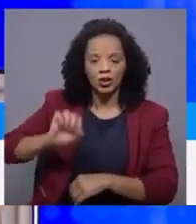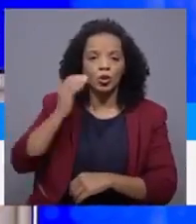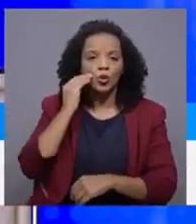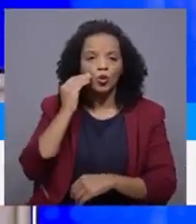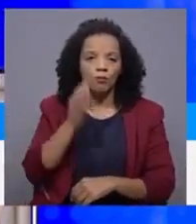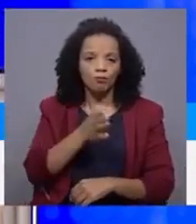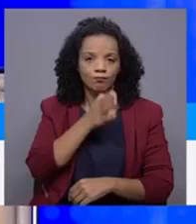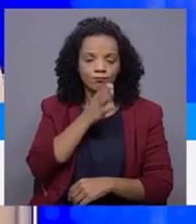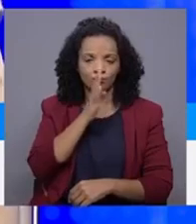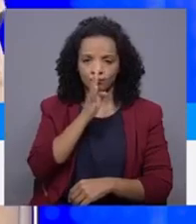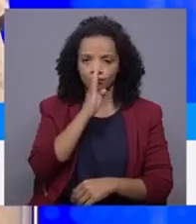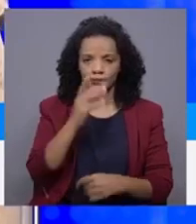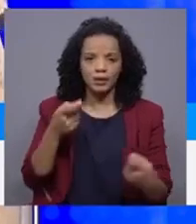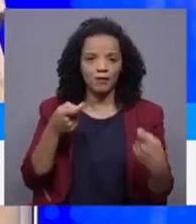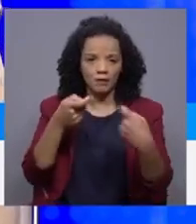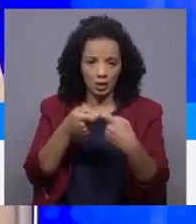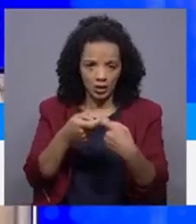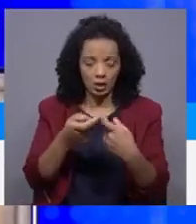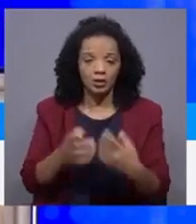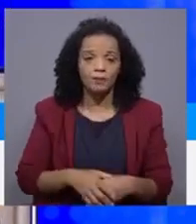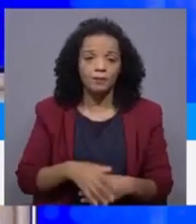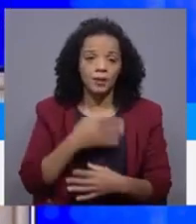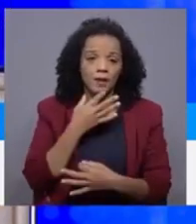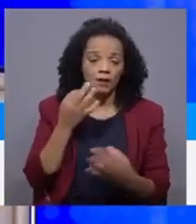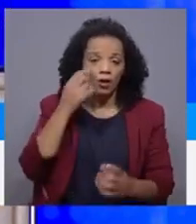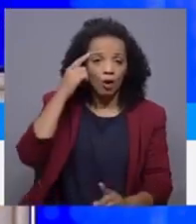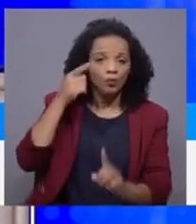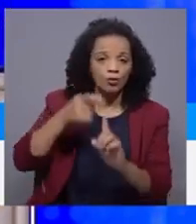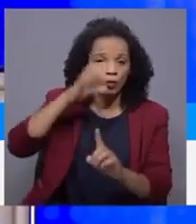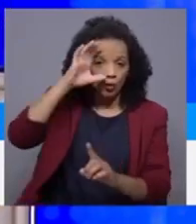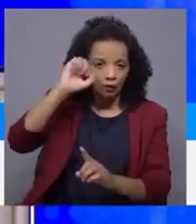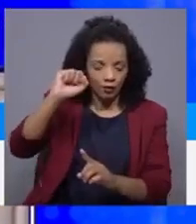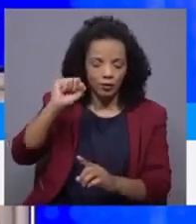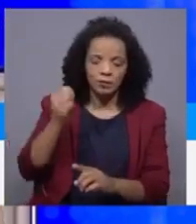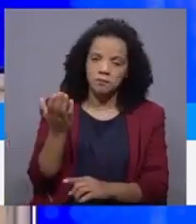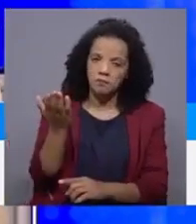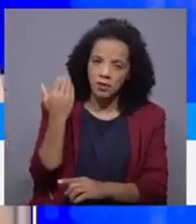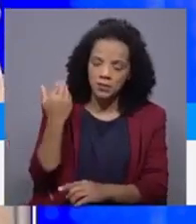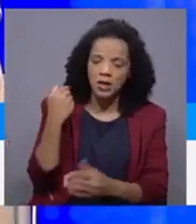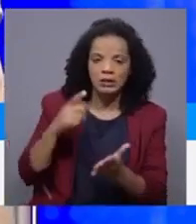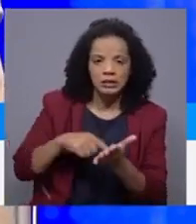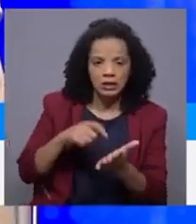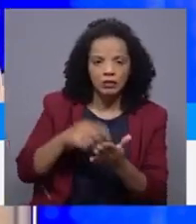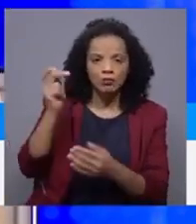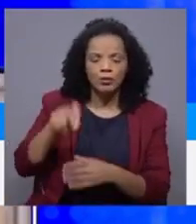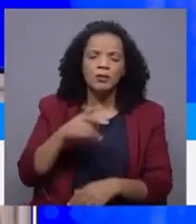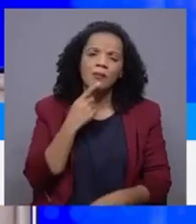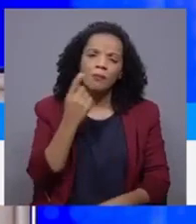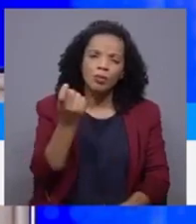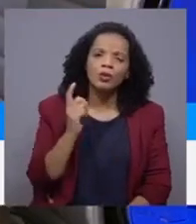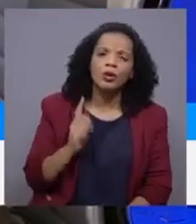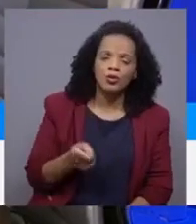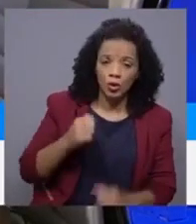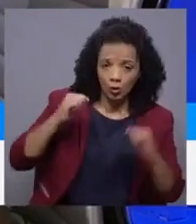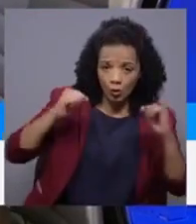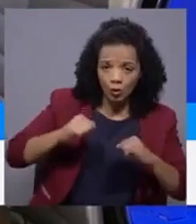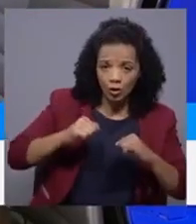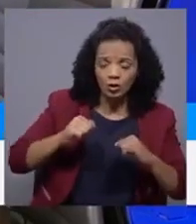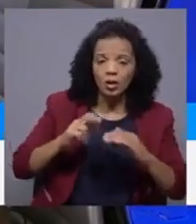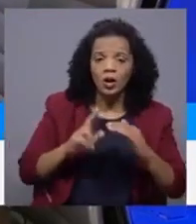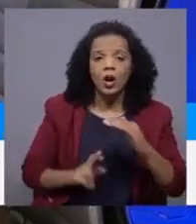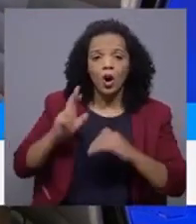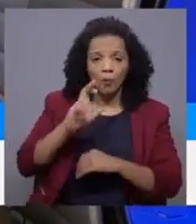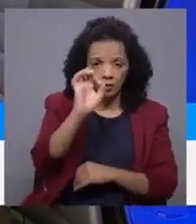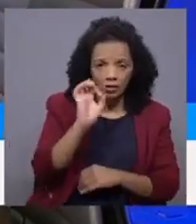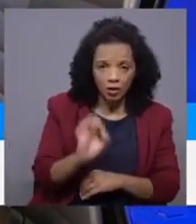ferrovia eficiente e, nesse aspecto, as ambições e as metas do Governo estão muito aquém daquilo que é o necessário. Mas a pergunta era se concorda com o aumento desta